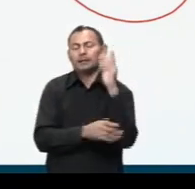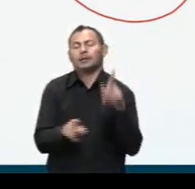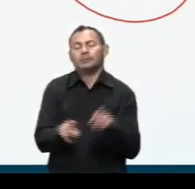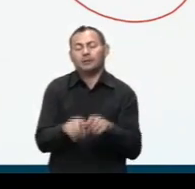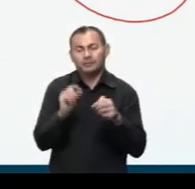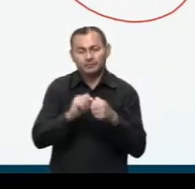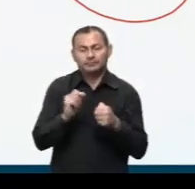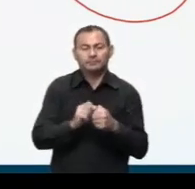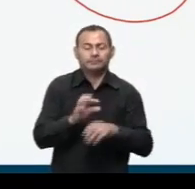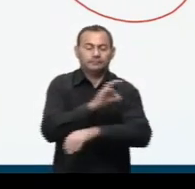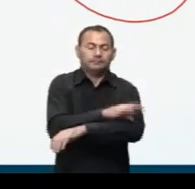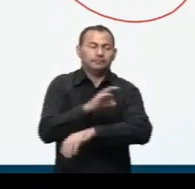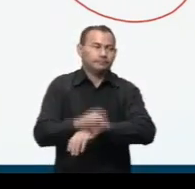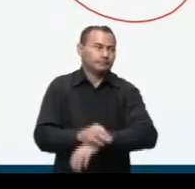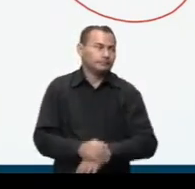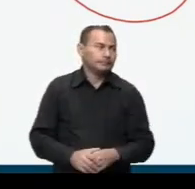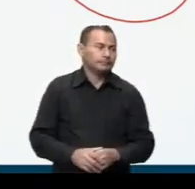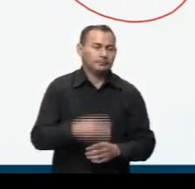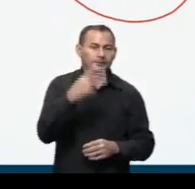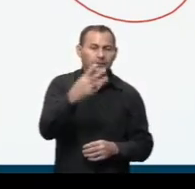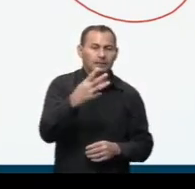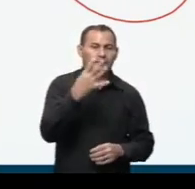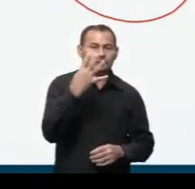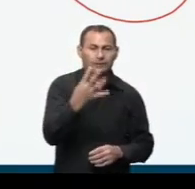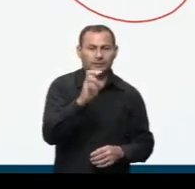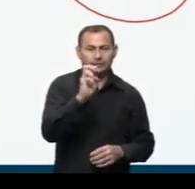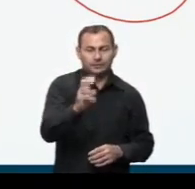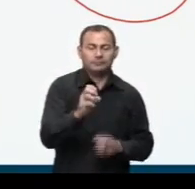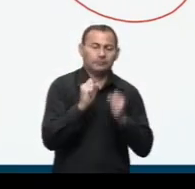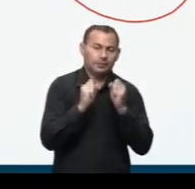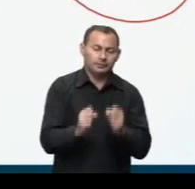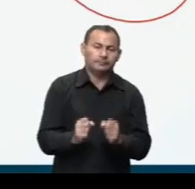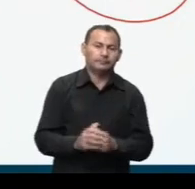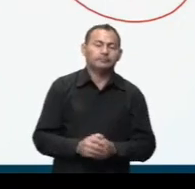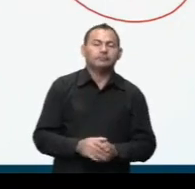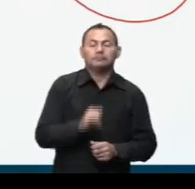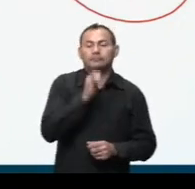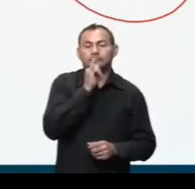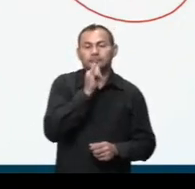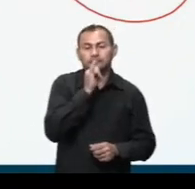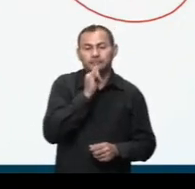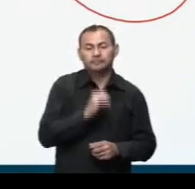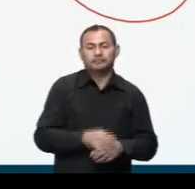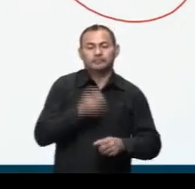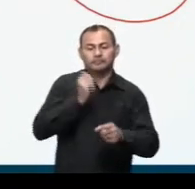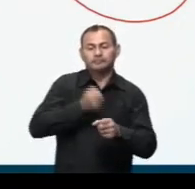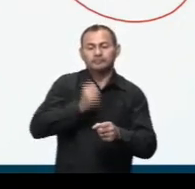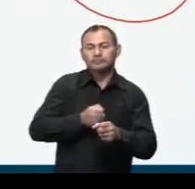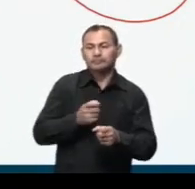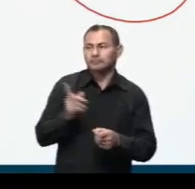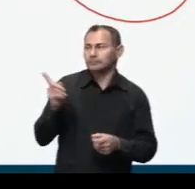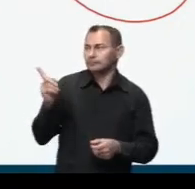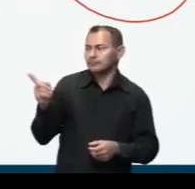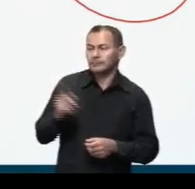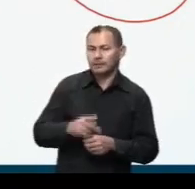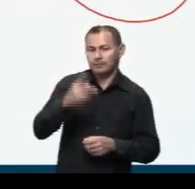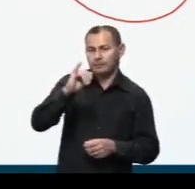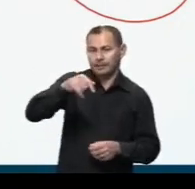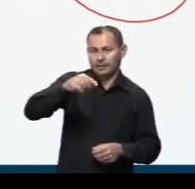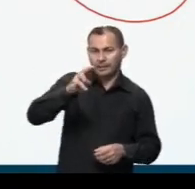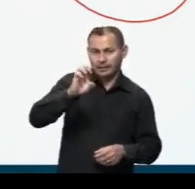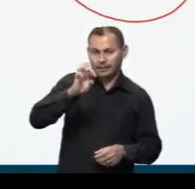fazendo o 3, 4, 5, tá? Então aqui está um exemplo, a gente prega o preguinho aqui no